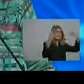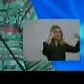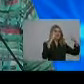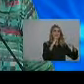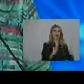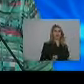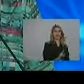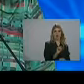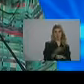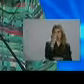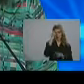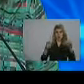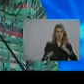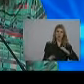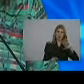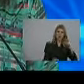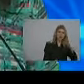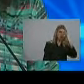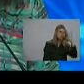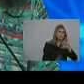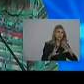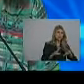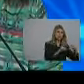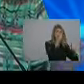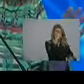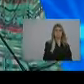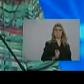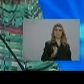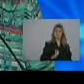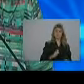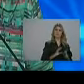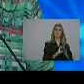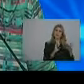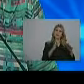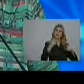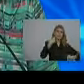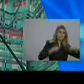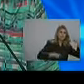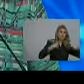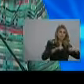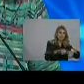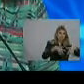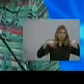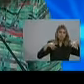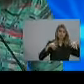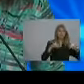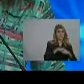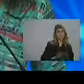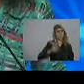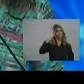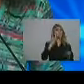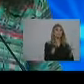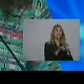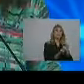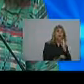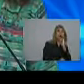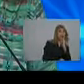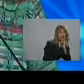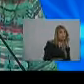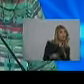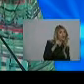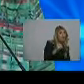exclusão. Então, acho fundamental que todos participem de todos os debates. Mas também faço questão de registrar, antes de